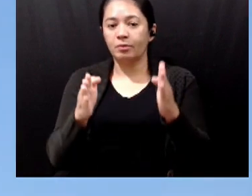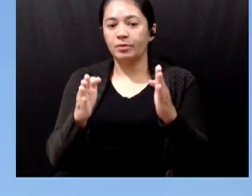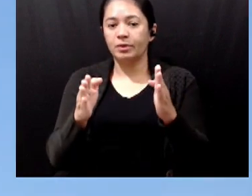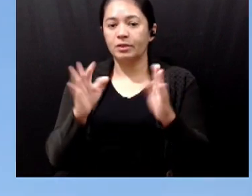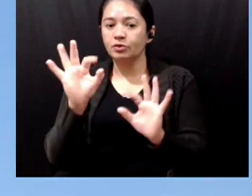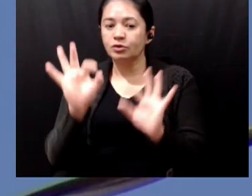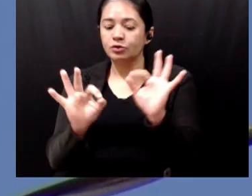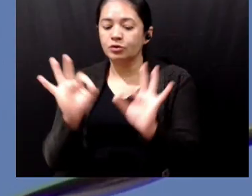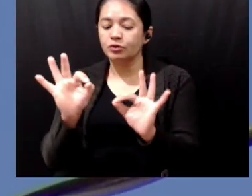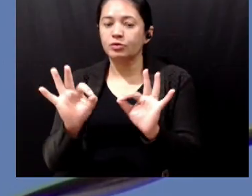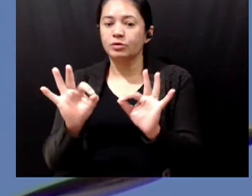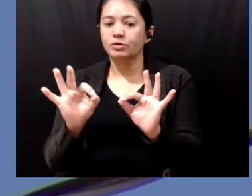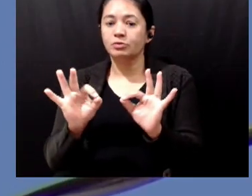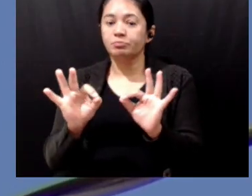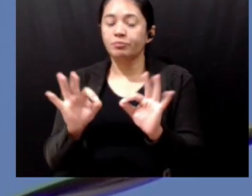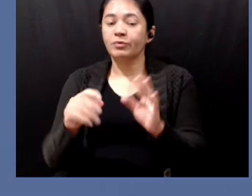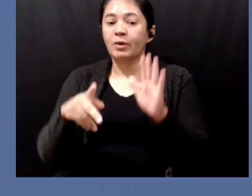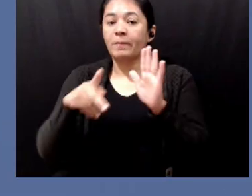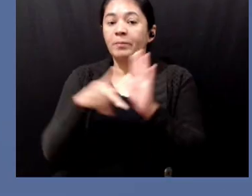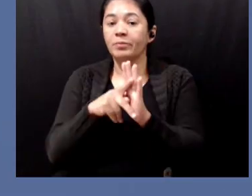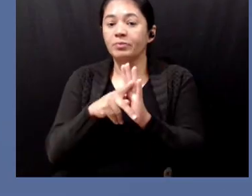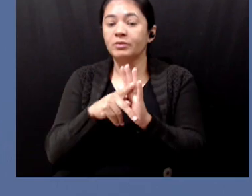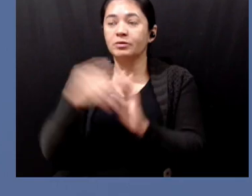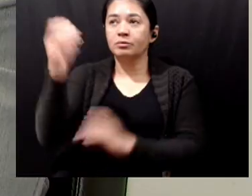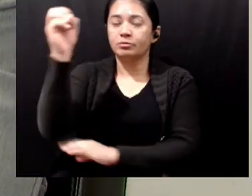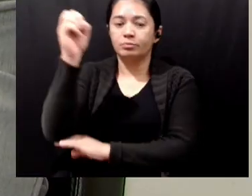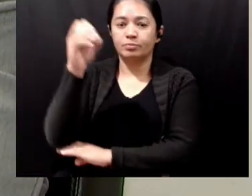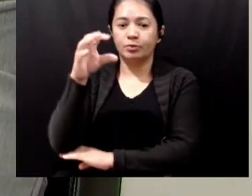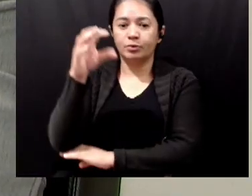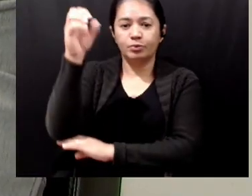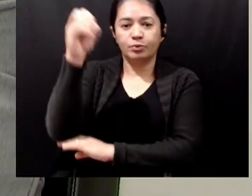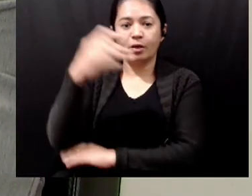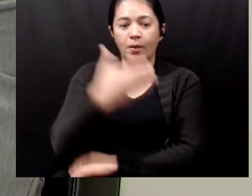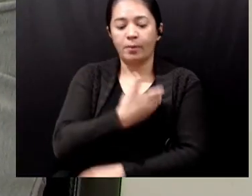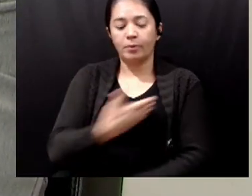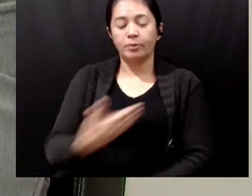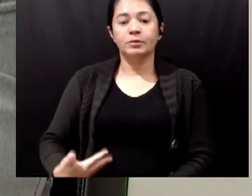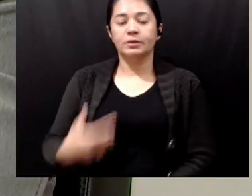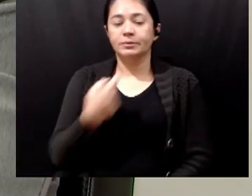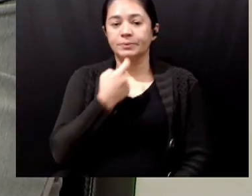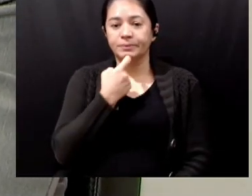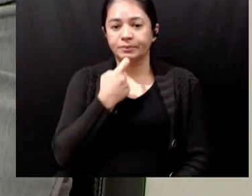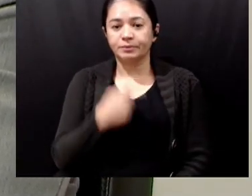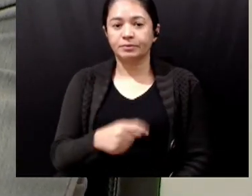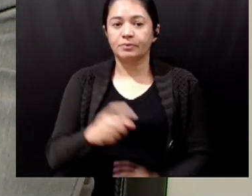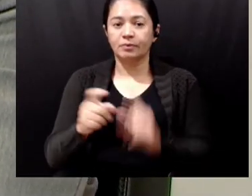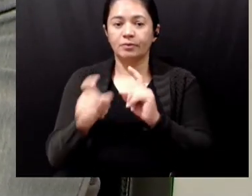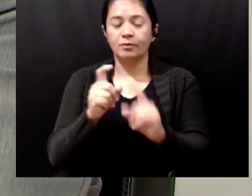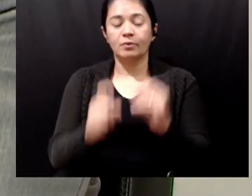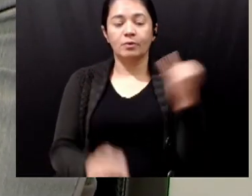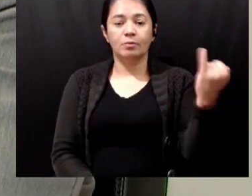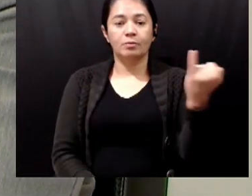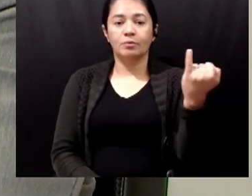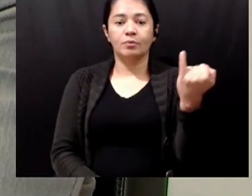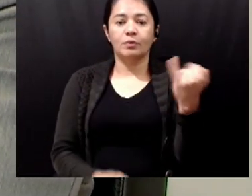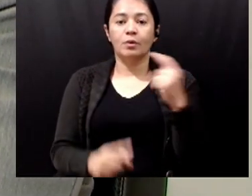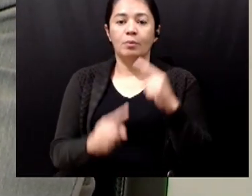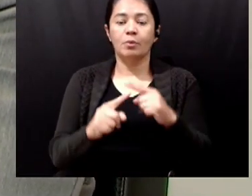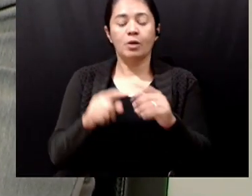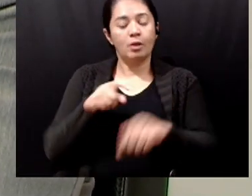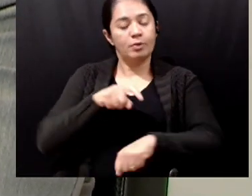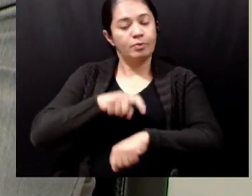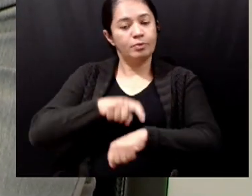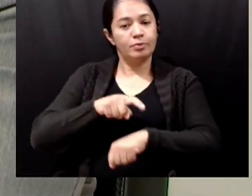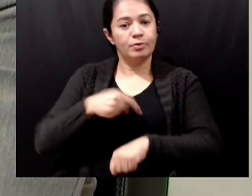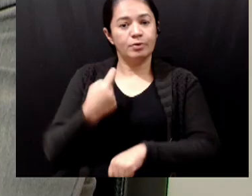conduta referente à iluminação pública da cidade. Essa reunião foi muito importante porque naquele momento a gente estava num auge,